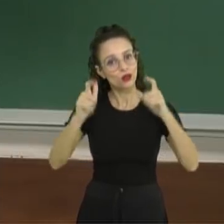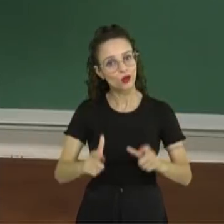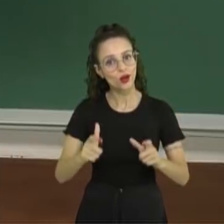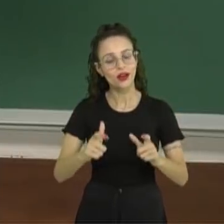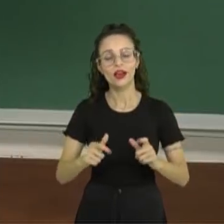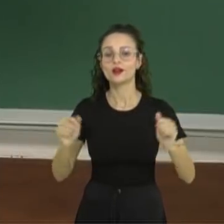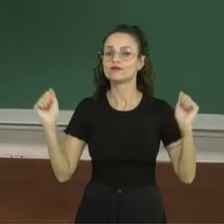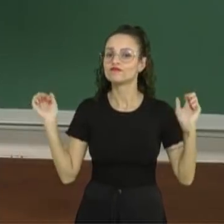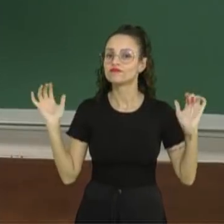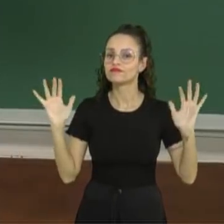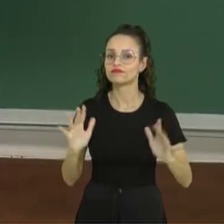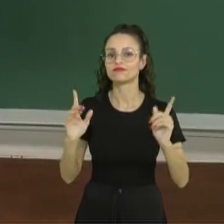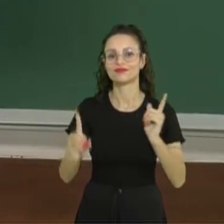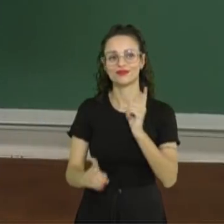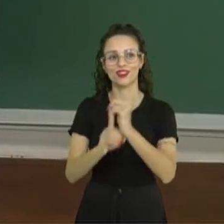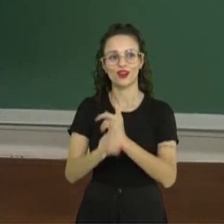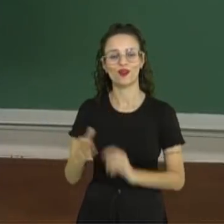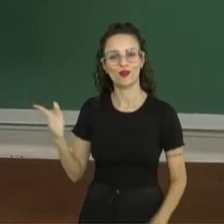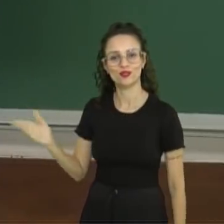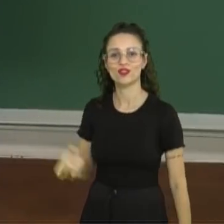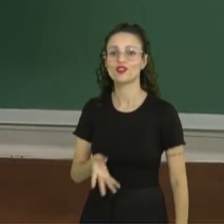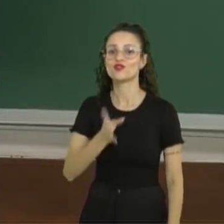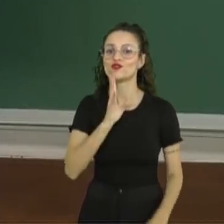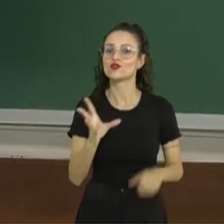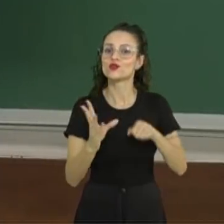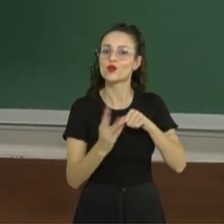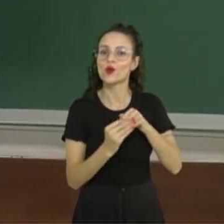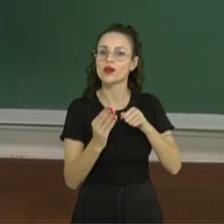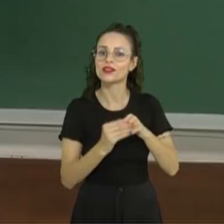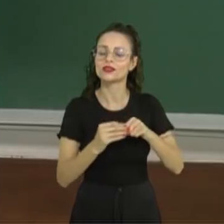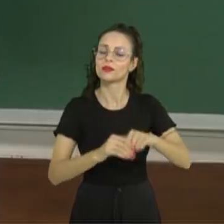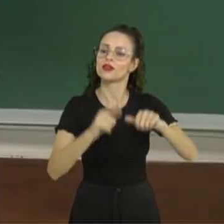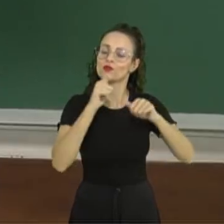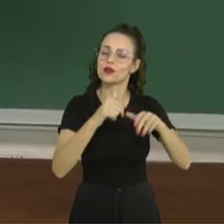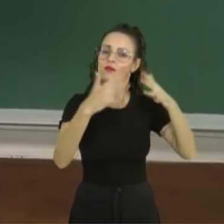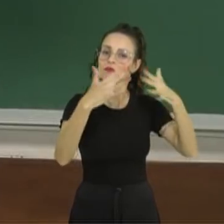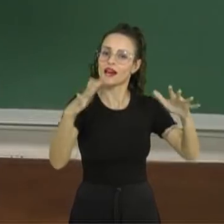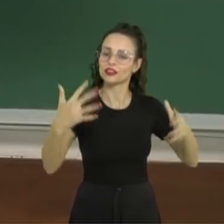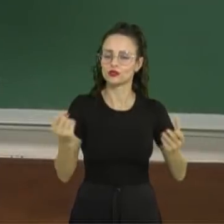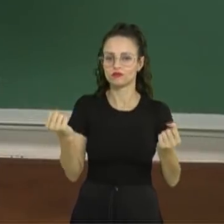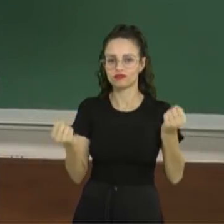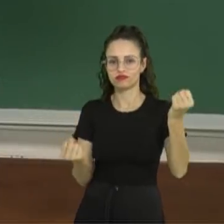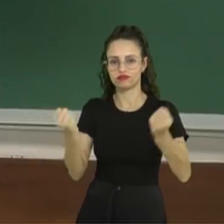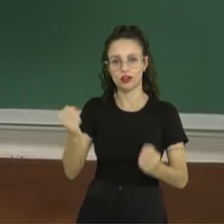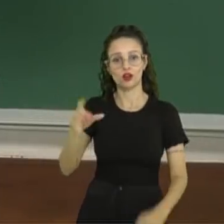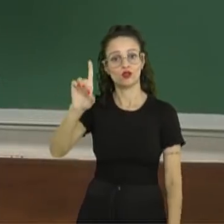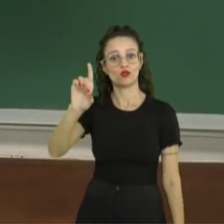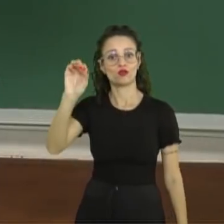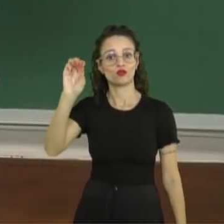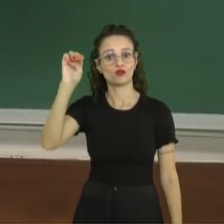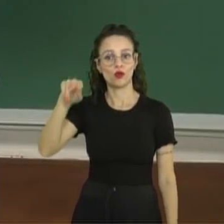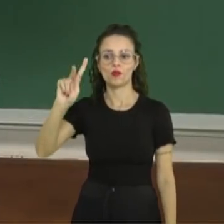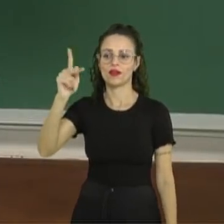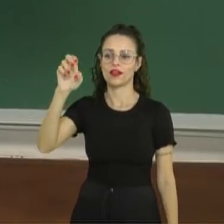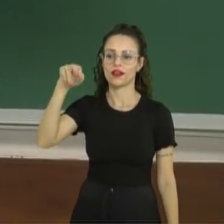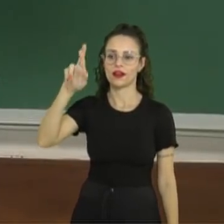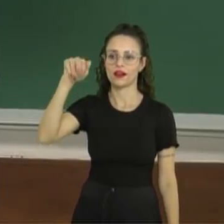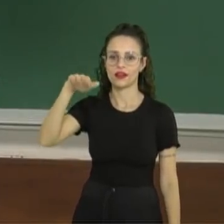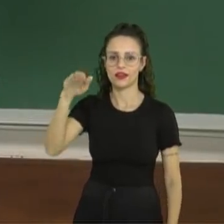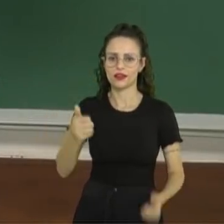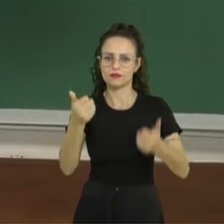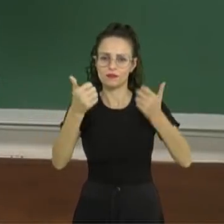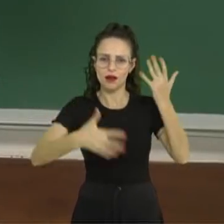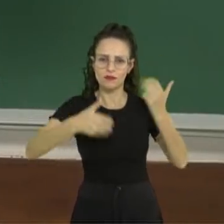de encontro, de conhecimento marítimo entre os portugueses, onde Dom Henrique mostrava e trocava suas experiências